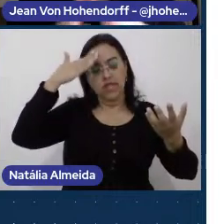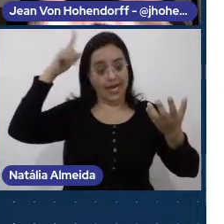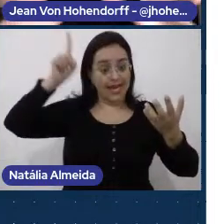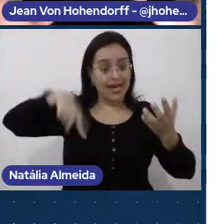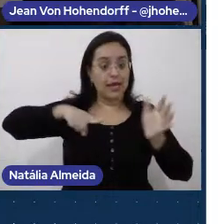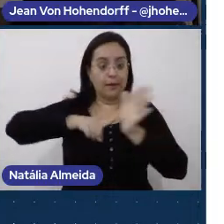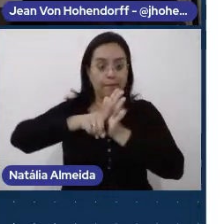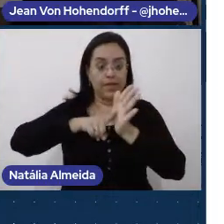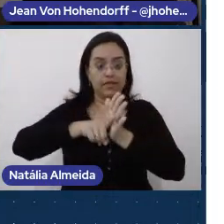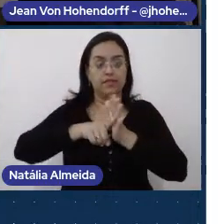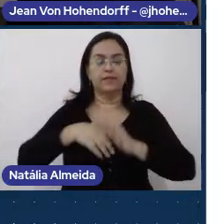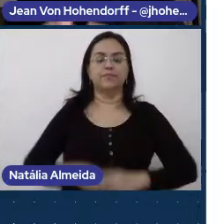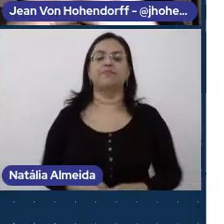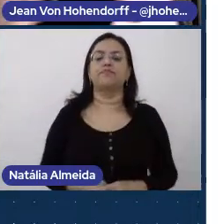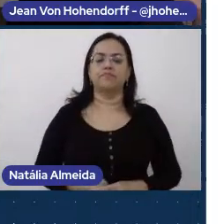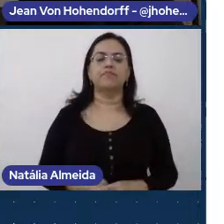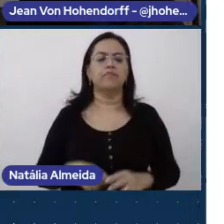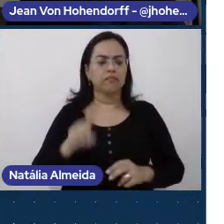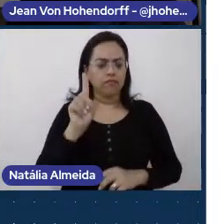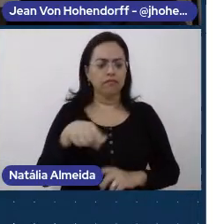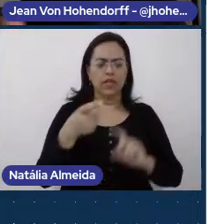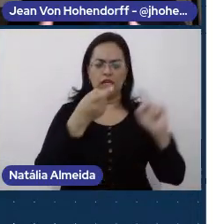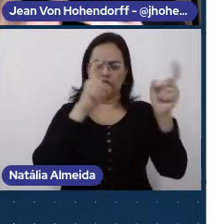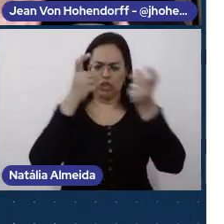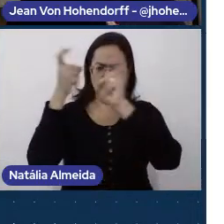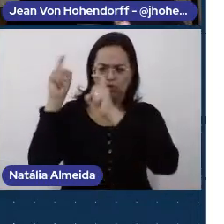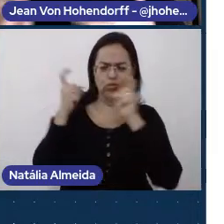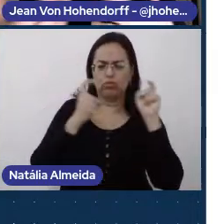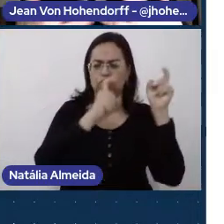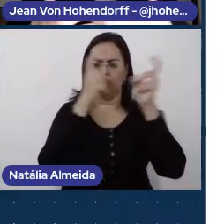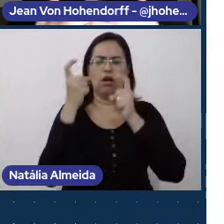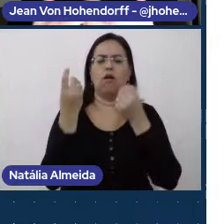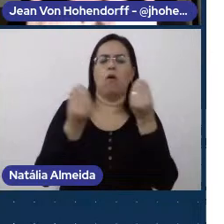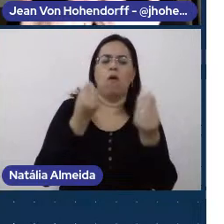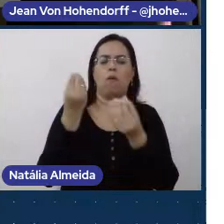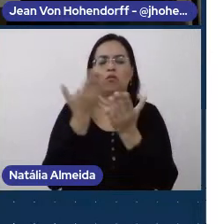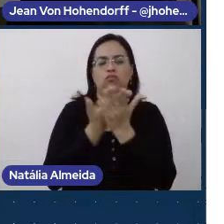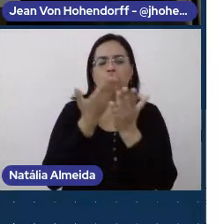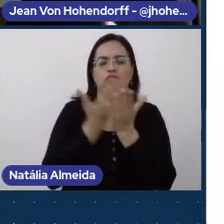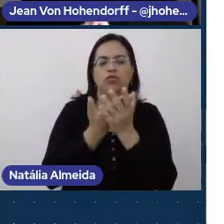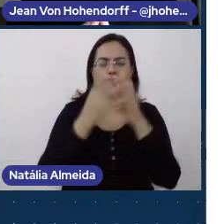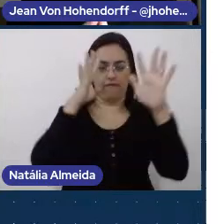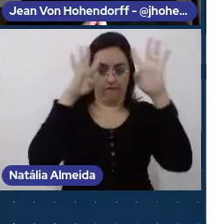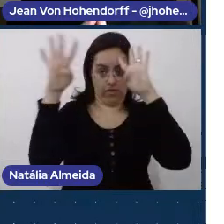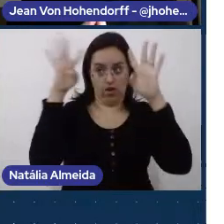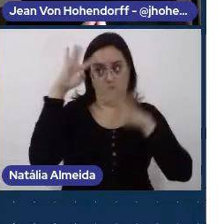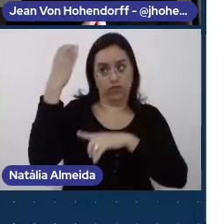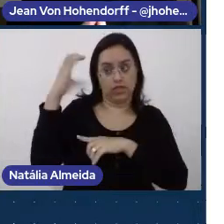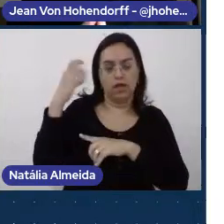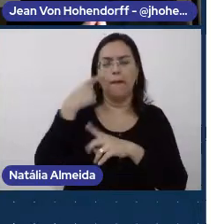E aí, essa é uma discussão muito grande. A gente tem filósofos da ciência que trazem perspectivas